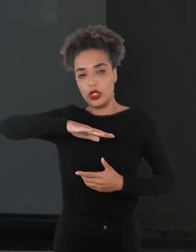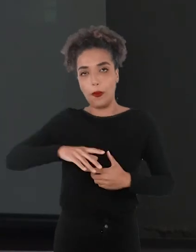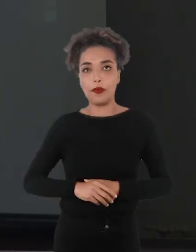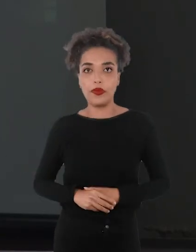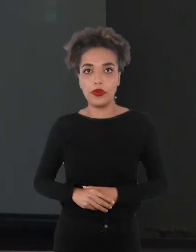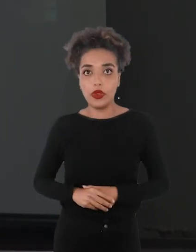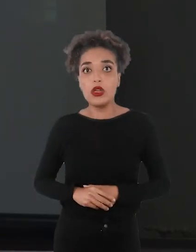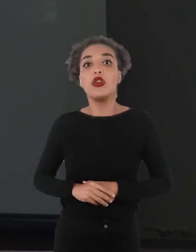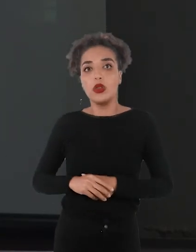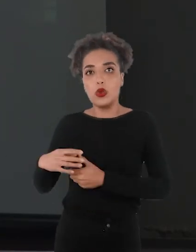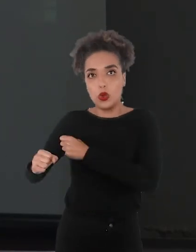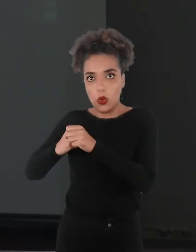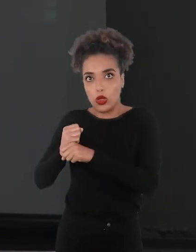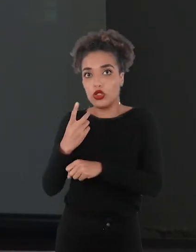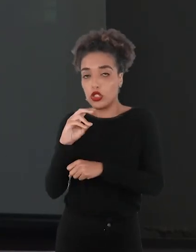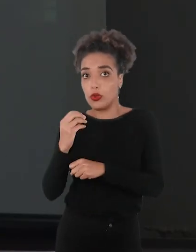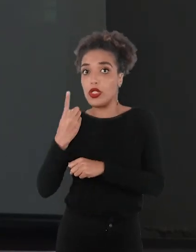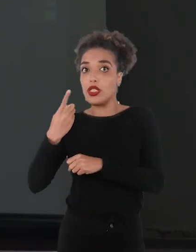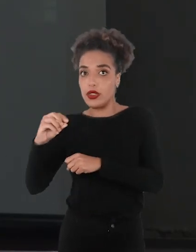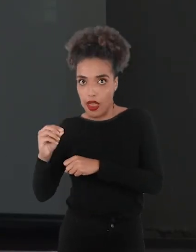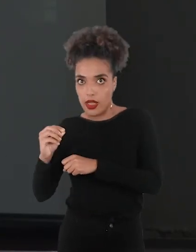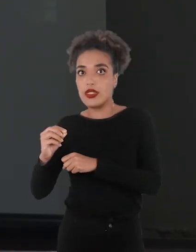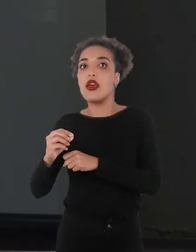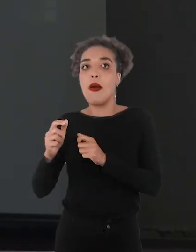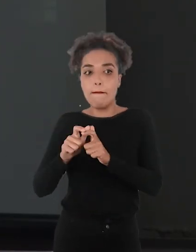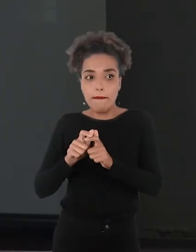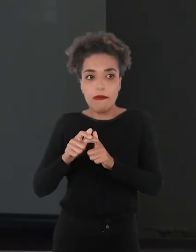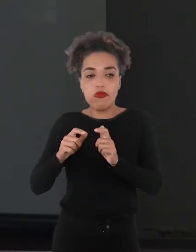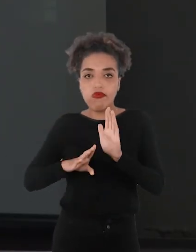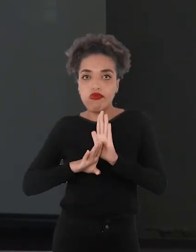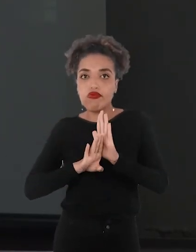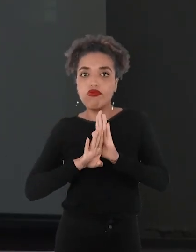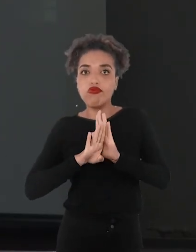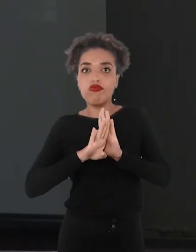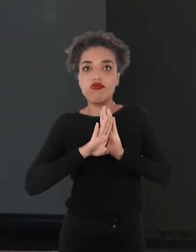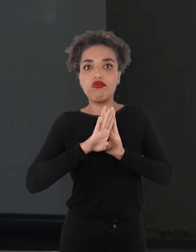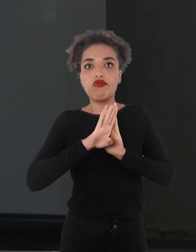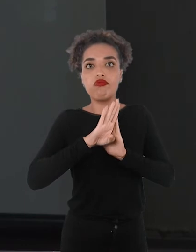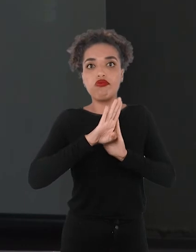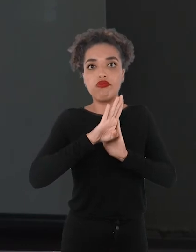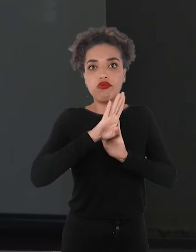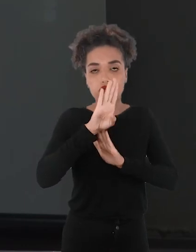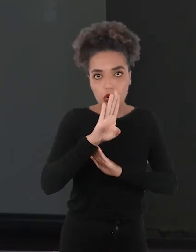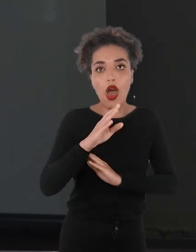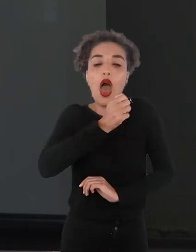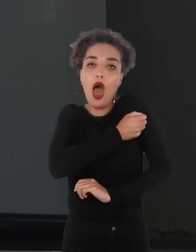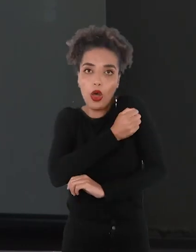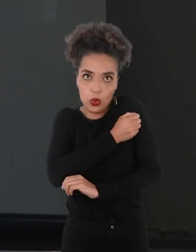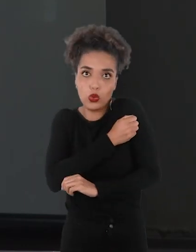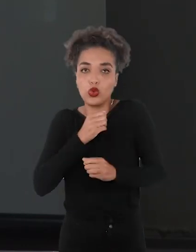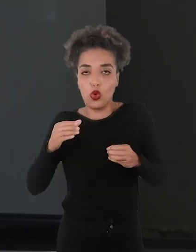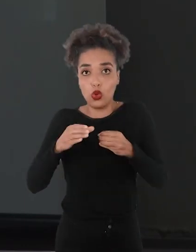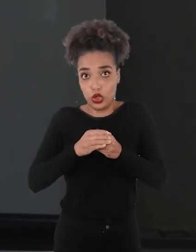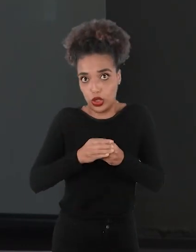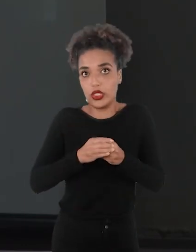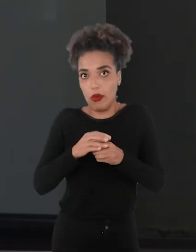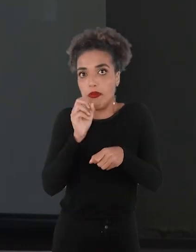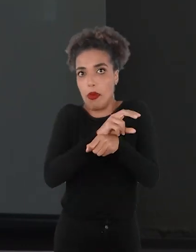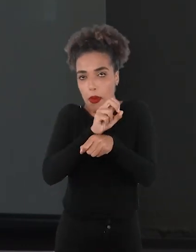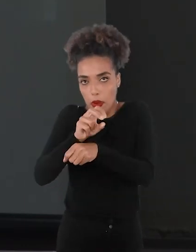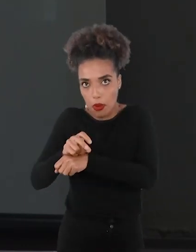2010, um aumento expressivo na participação de ingressantes cotistas, mas que hoje são cerca